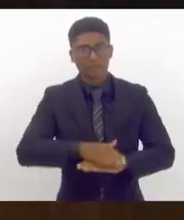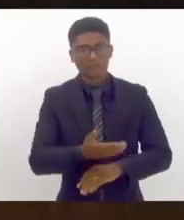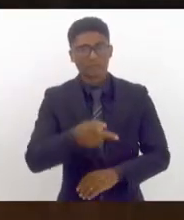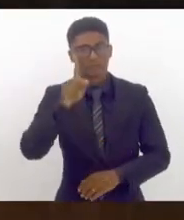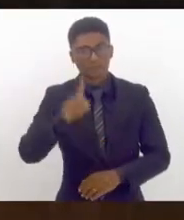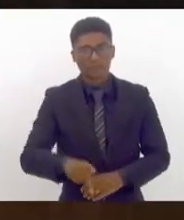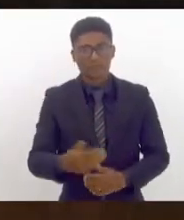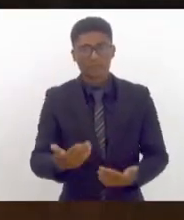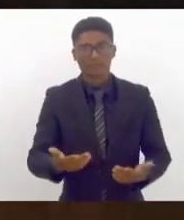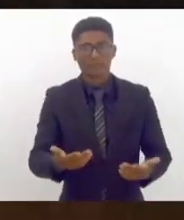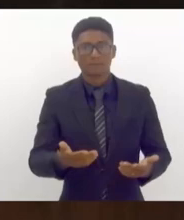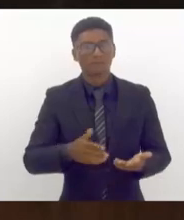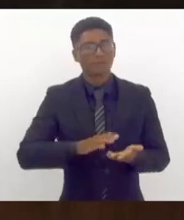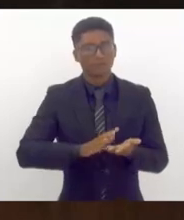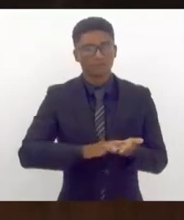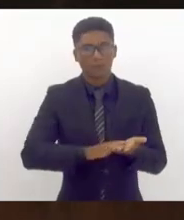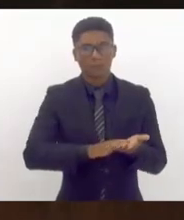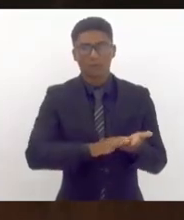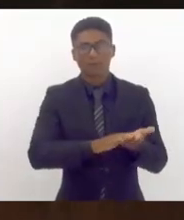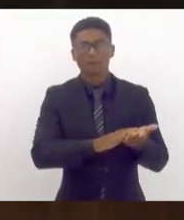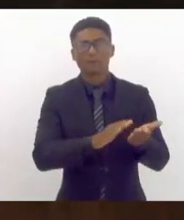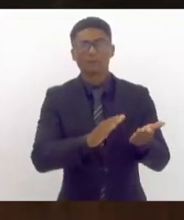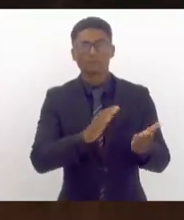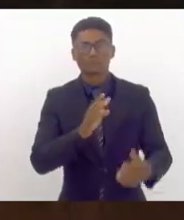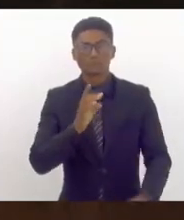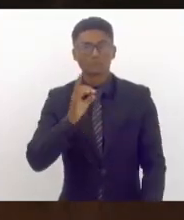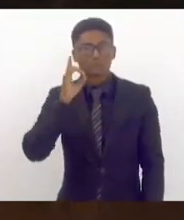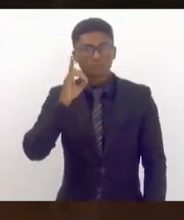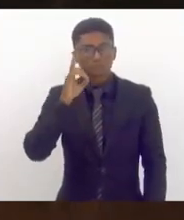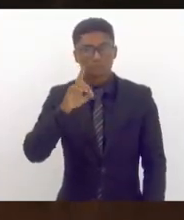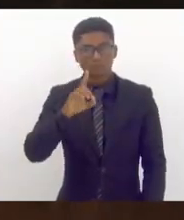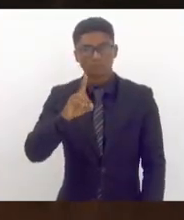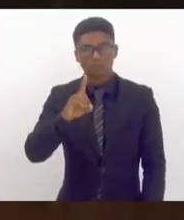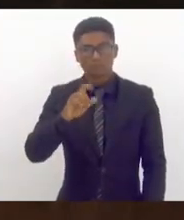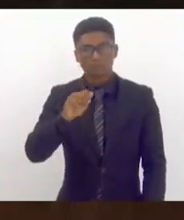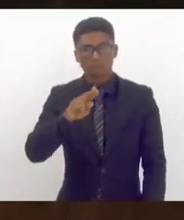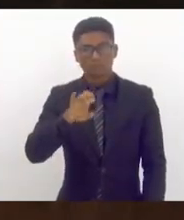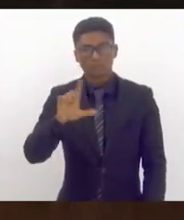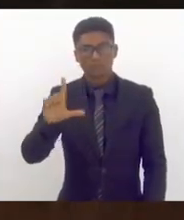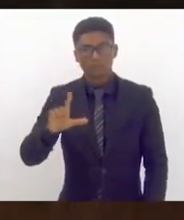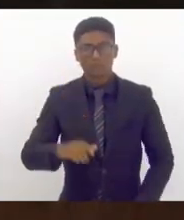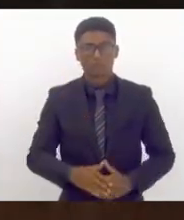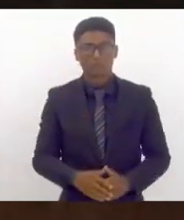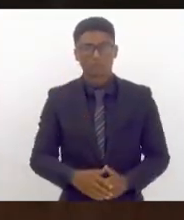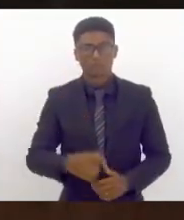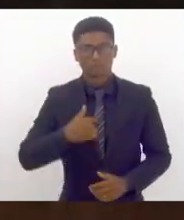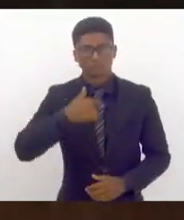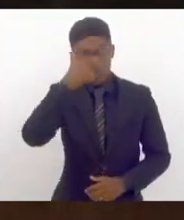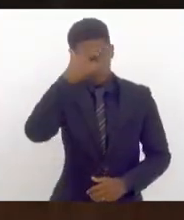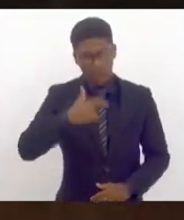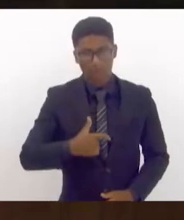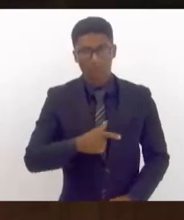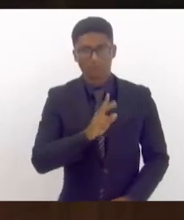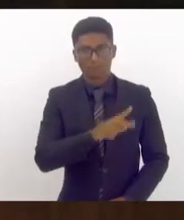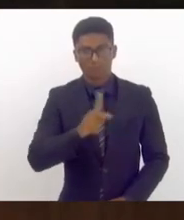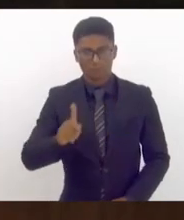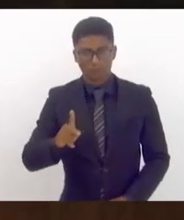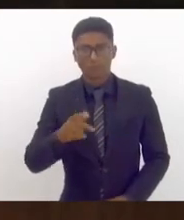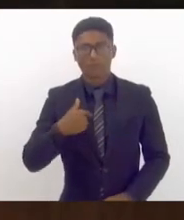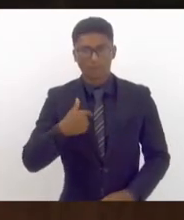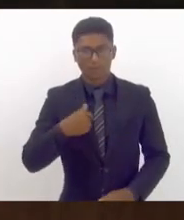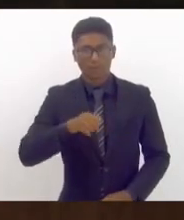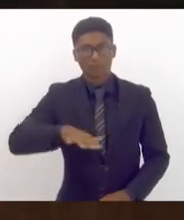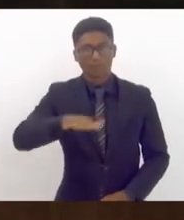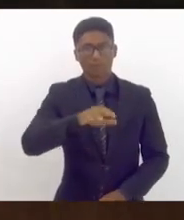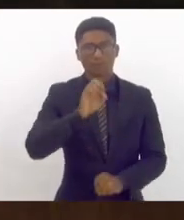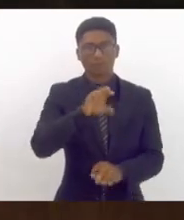Queria, antes de tudo, parabenizar a iniciativa do deputado Daniel Librelon. Eu, como uma professora, trabalhadora da educação